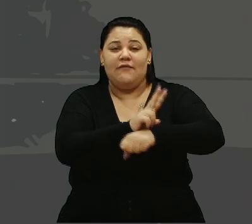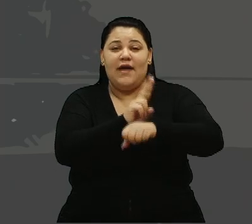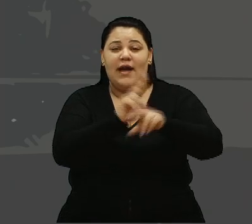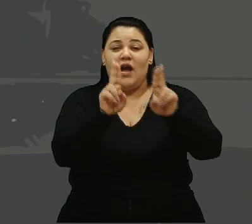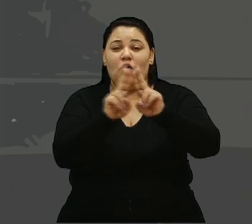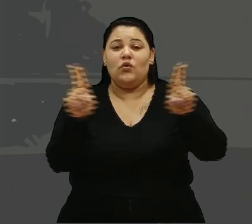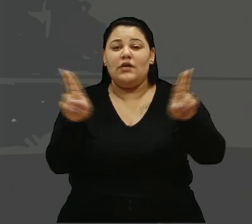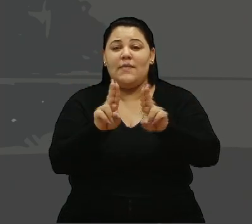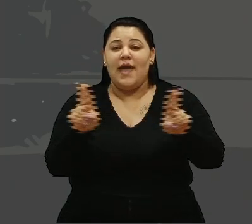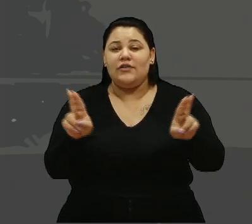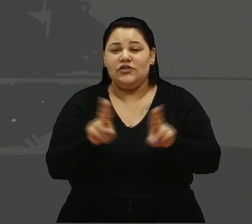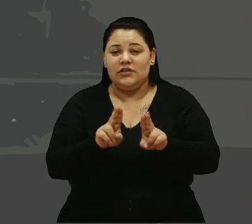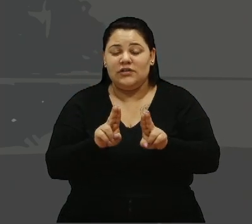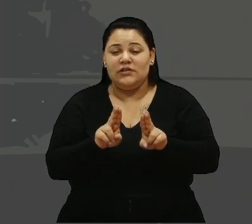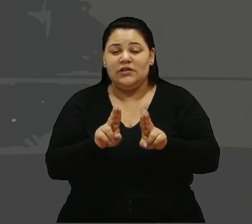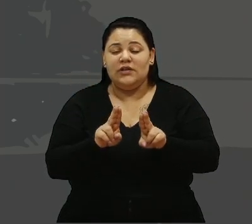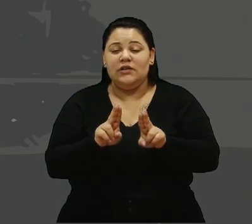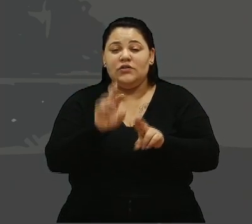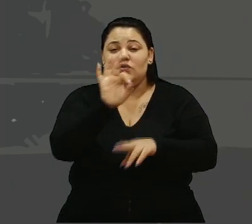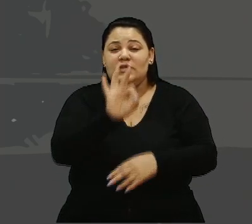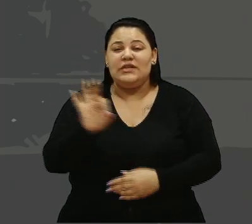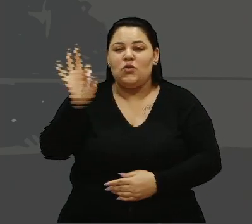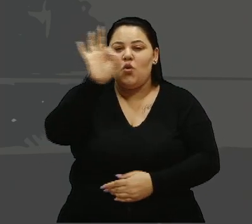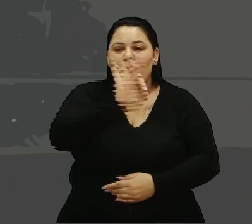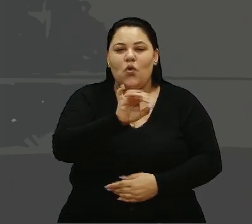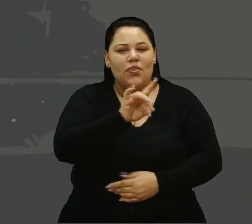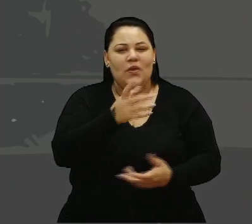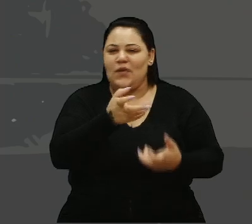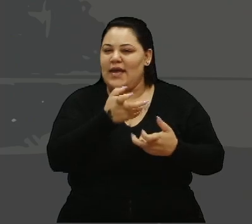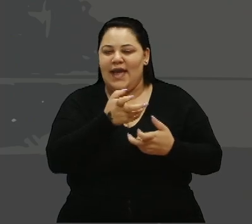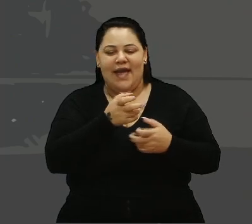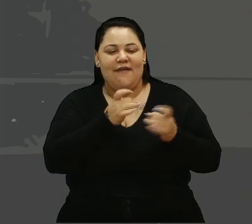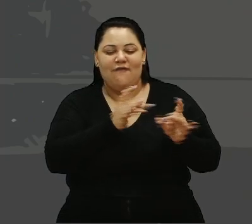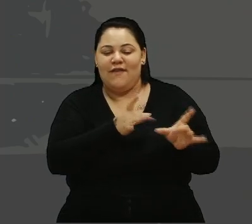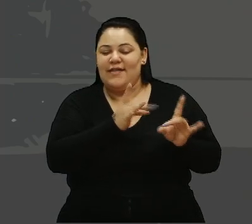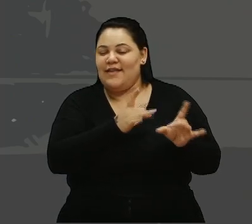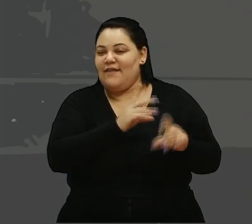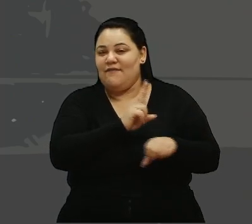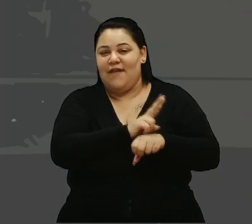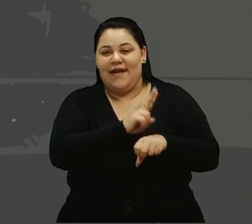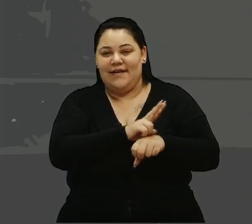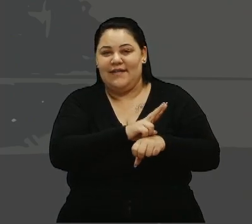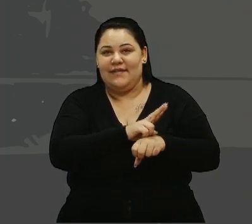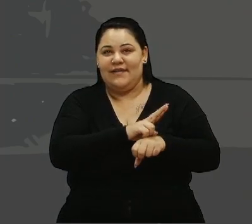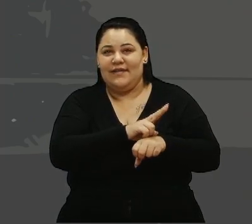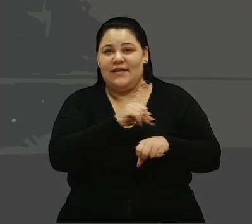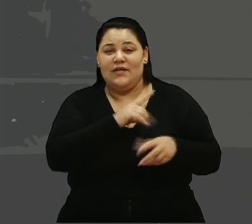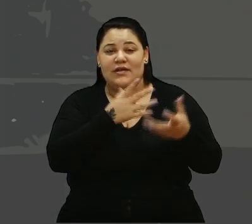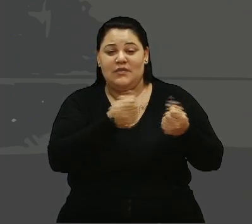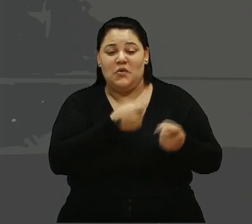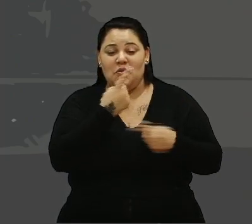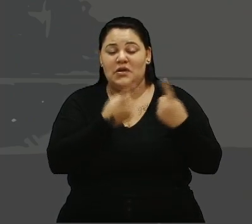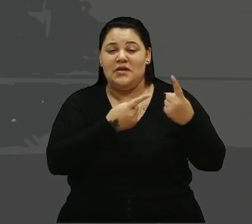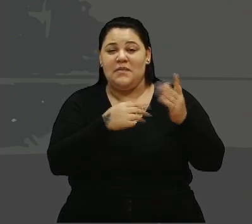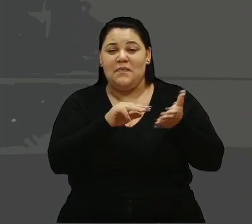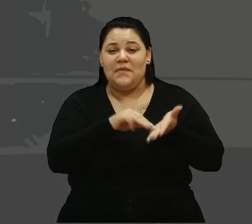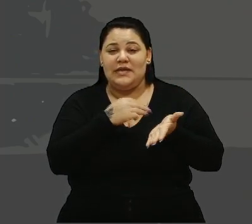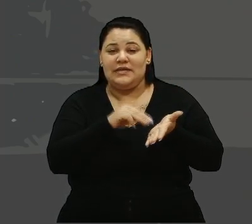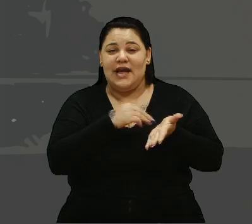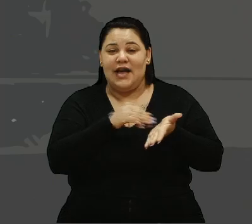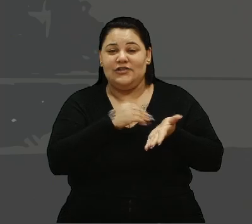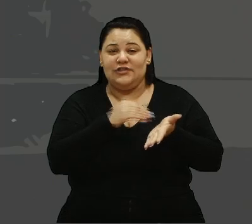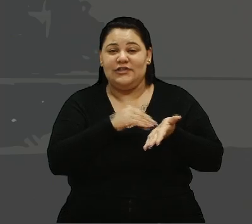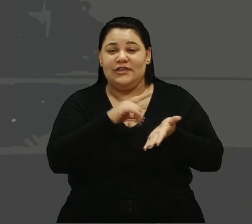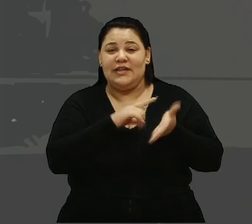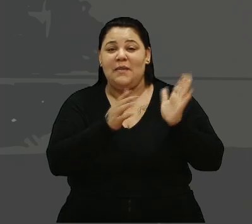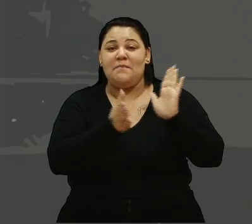não querem vender vagas, as vagas estão ocupadas. Inclusive, eu recebo mensagens de quem tem plano, né, das pessoas aguardando leito